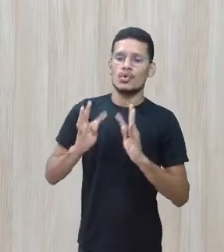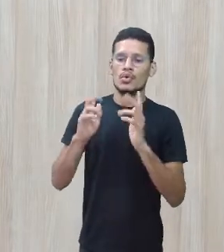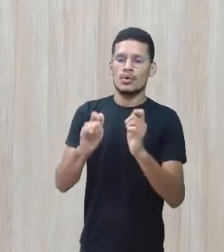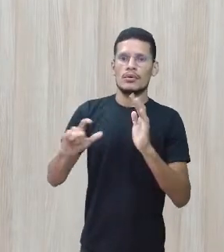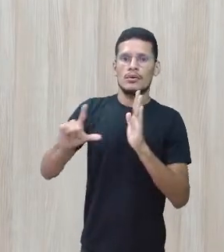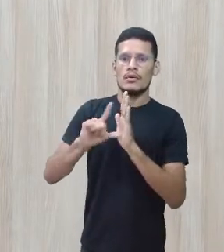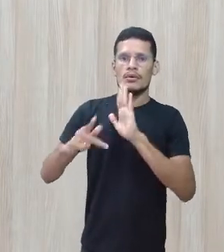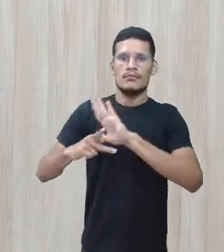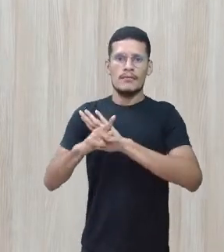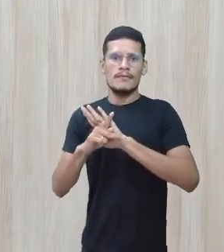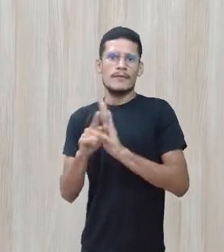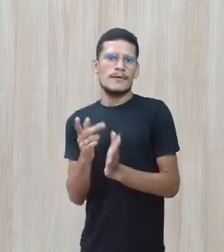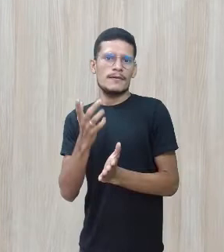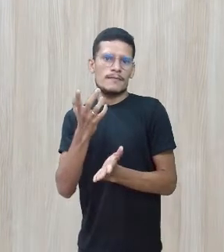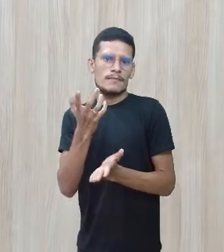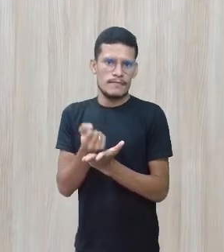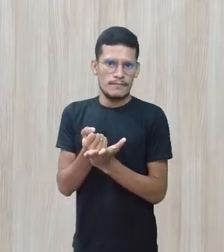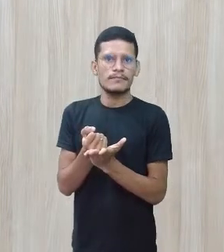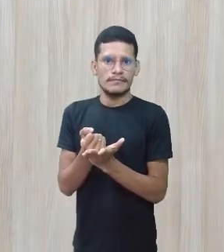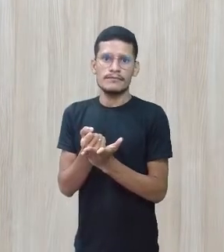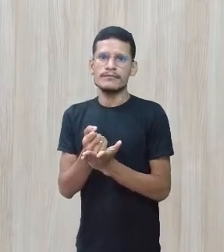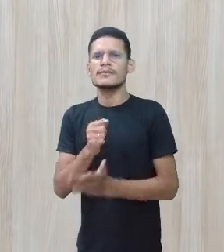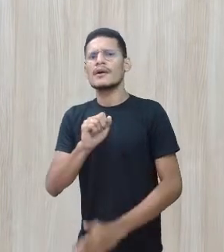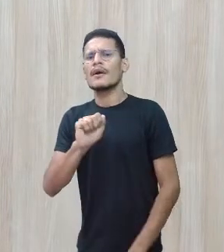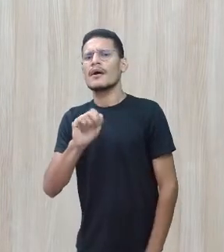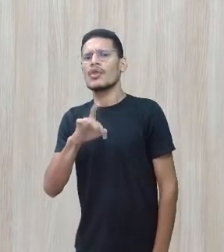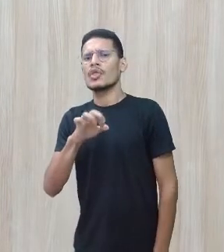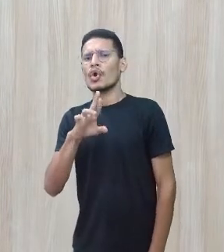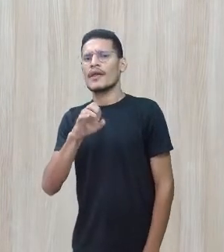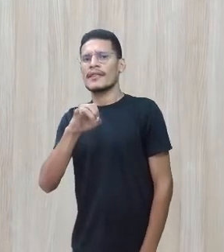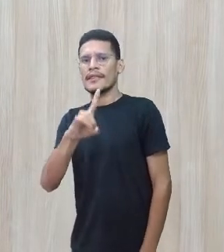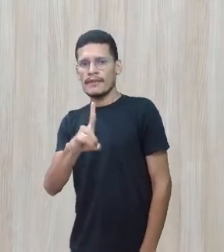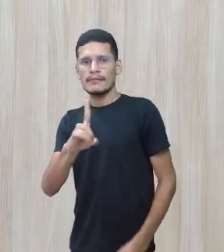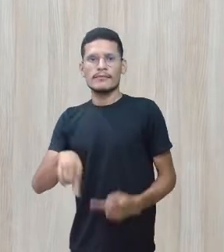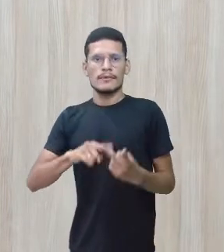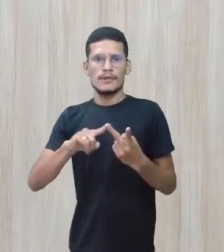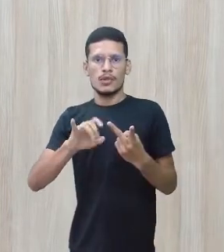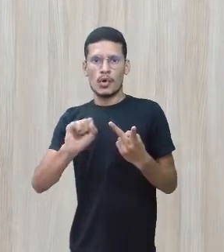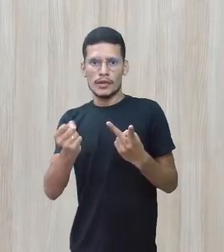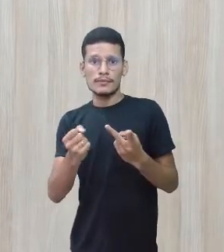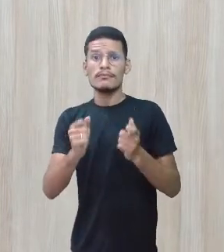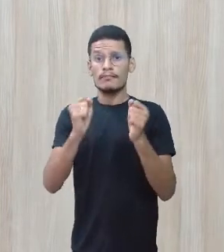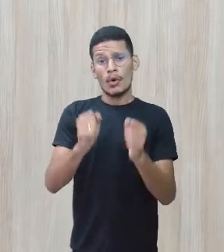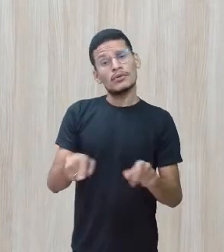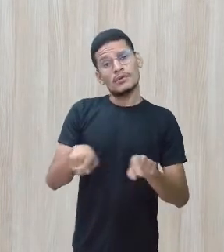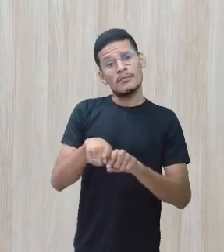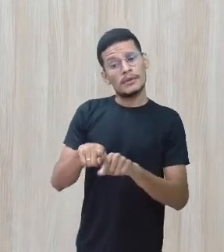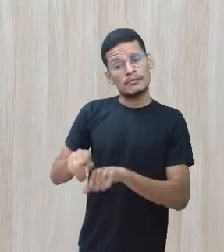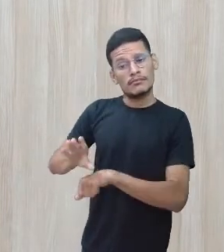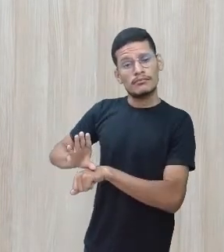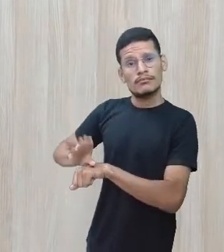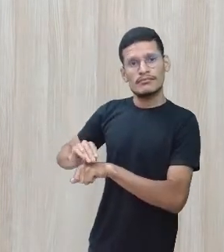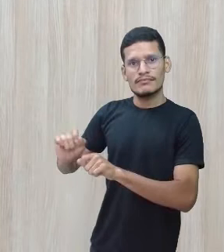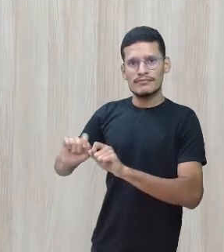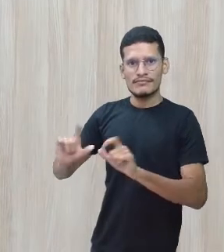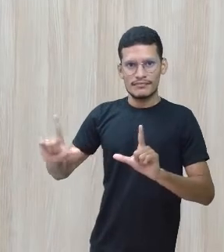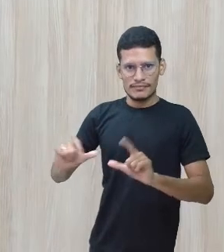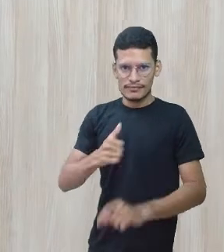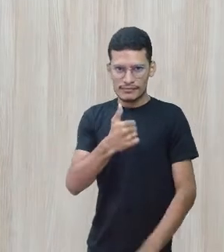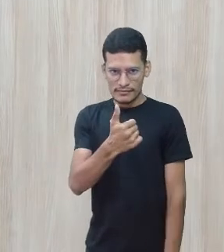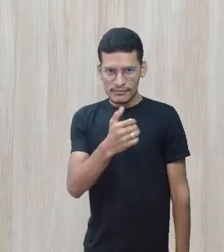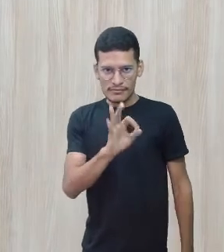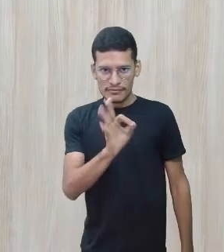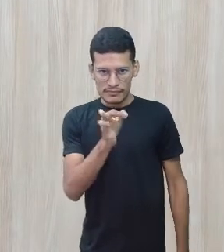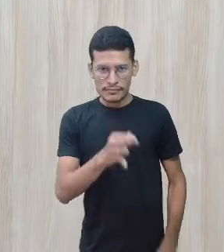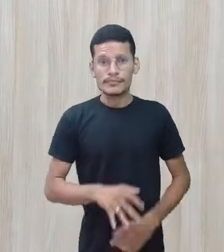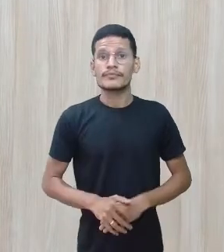para qualquer plataforma, Android ou iOS. Mas caso vocês prefiram, vocês podem baixar pelo QR Code que está na tela, tá certo?